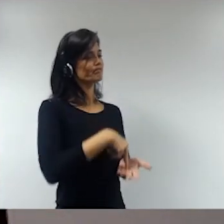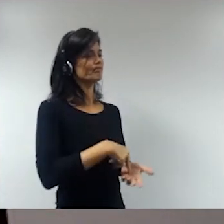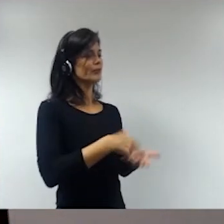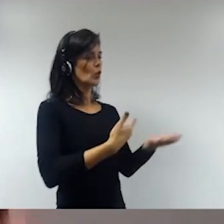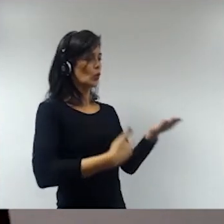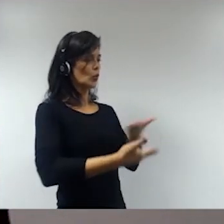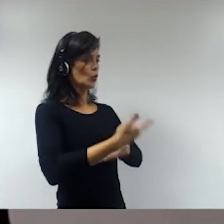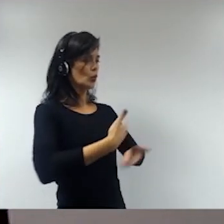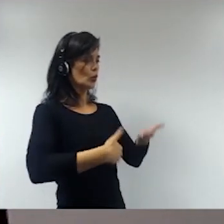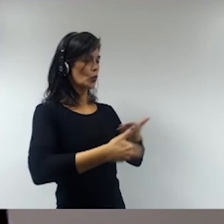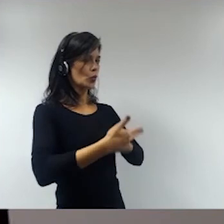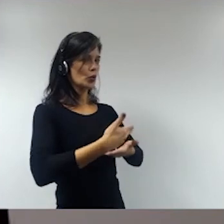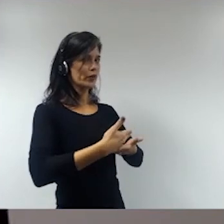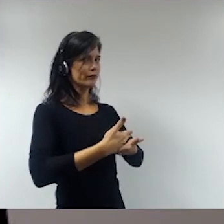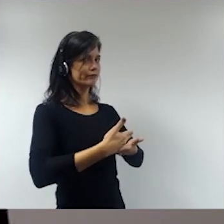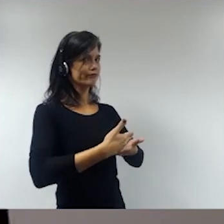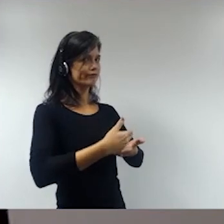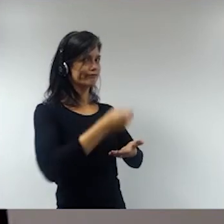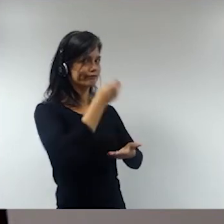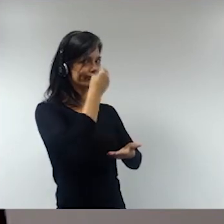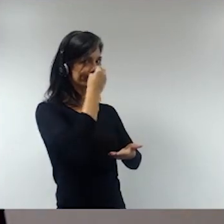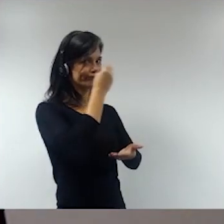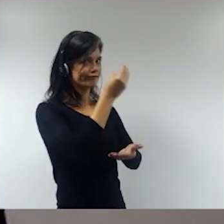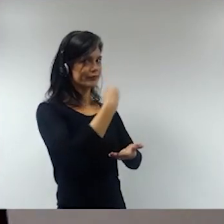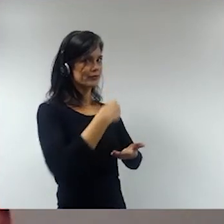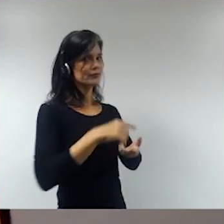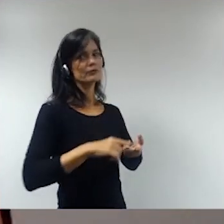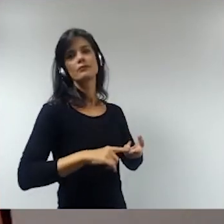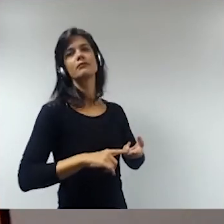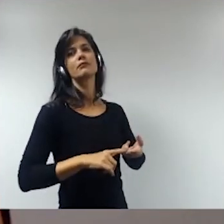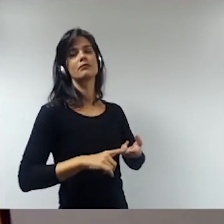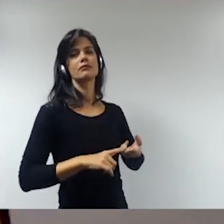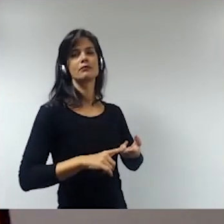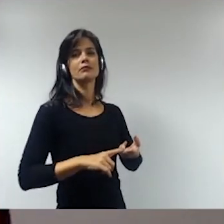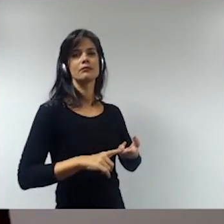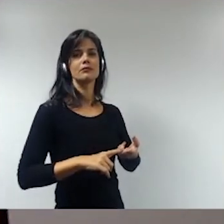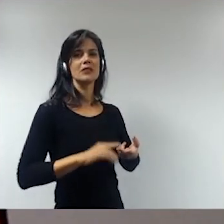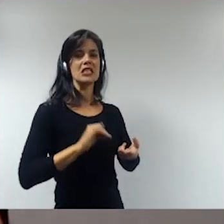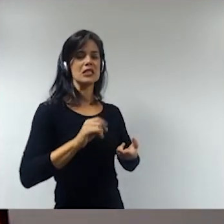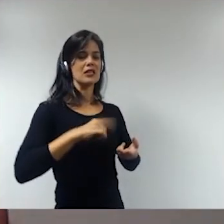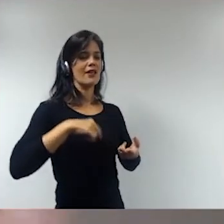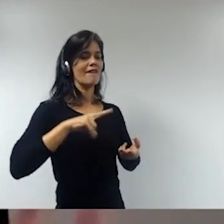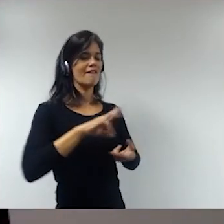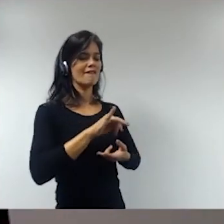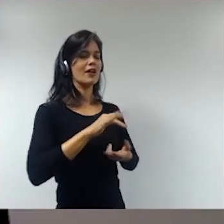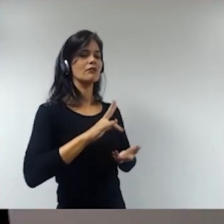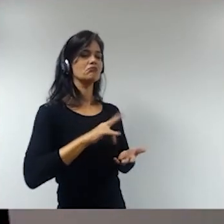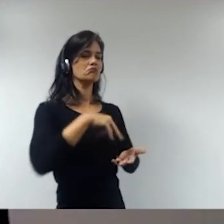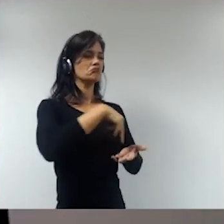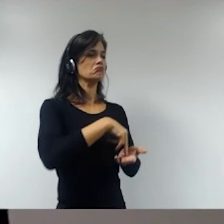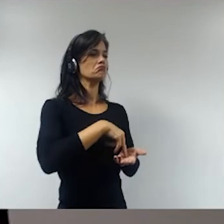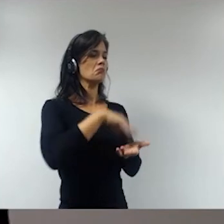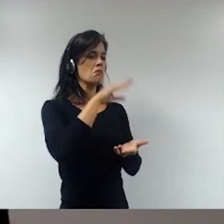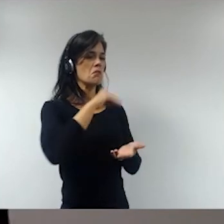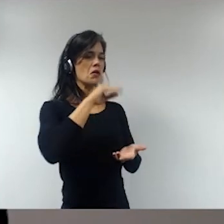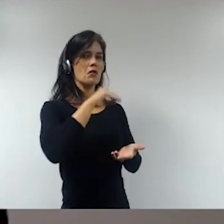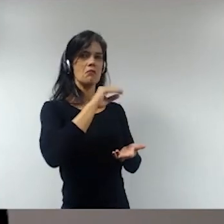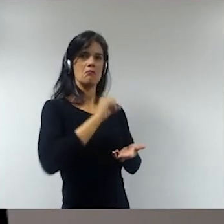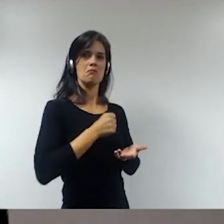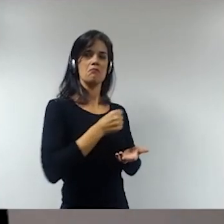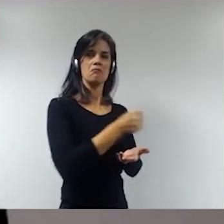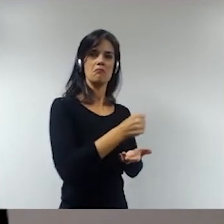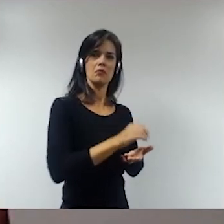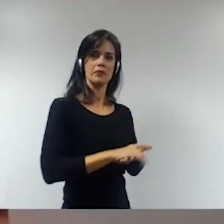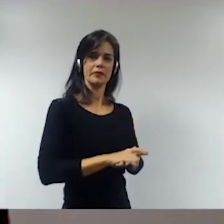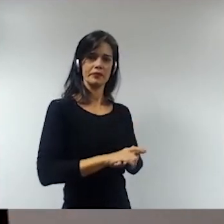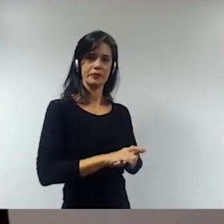as nossas demandas serem consideradas, nós somos sempre alarmistas. Nós que somos envolvidos com a OAB,